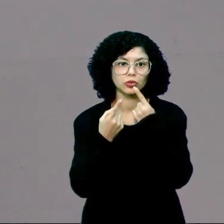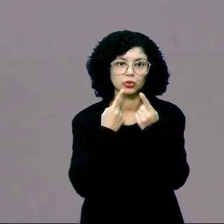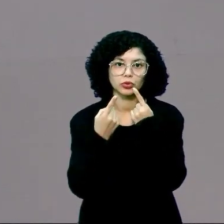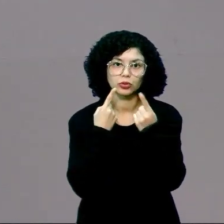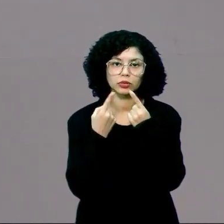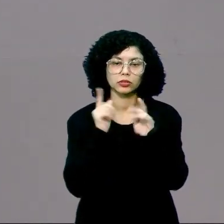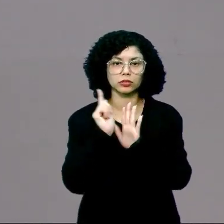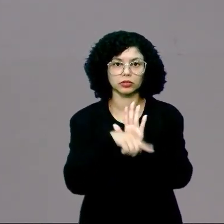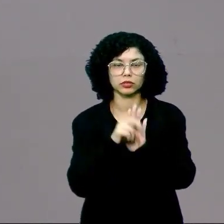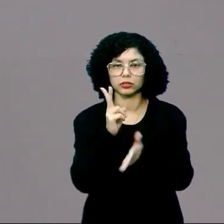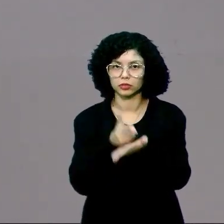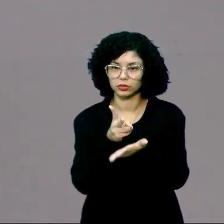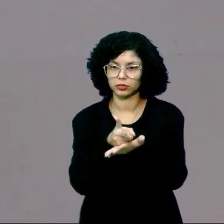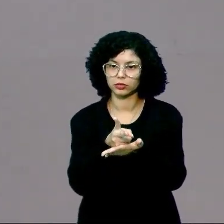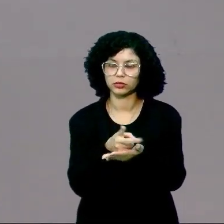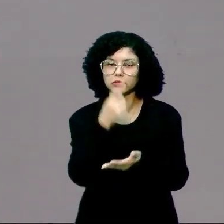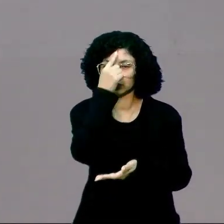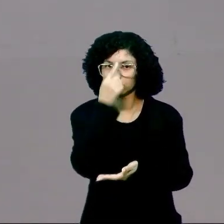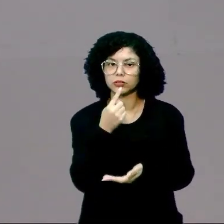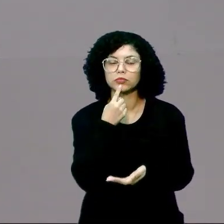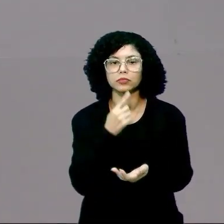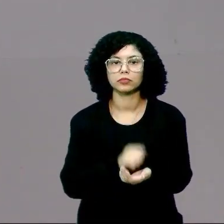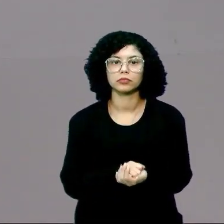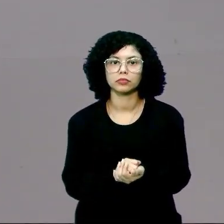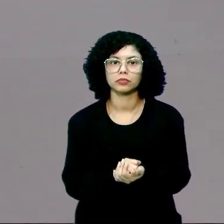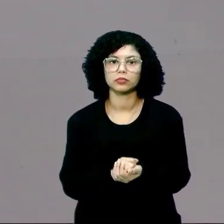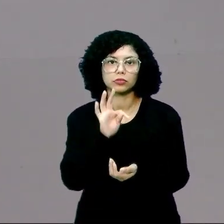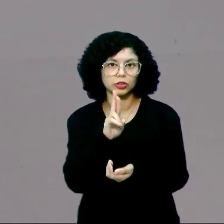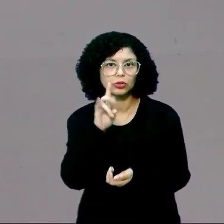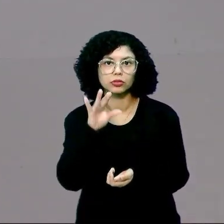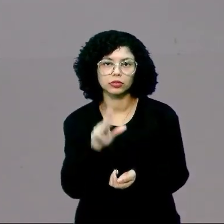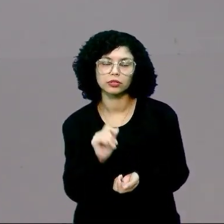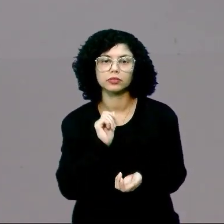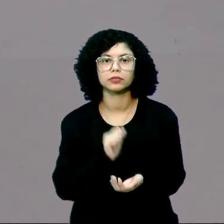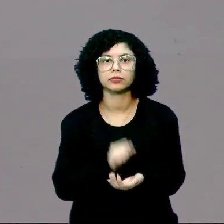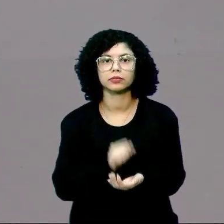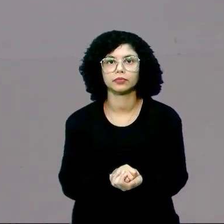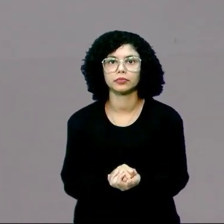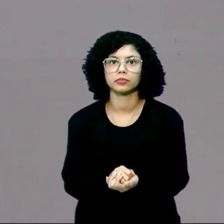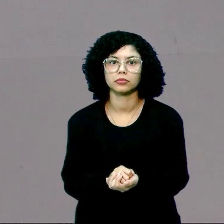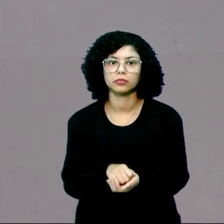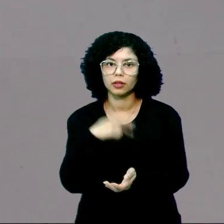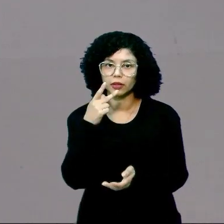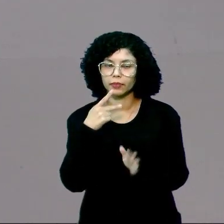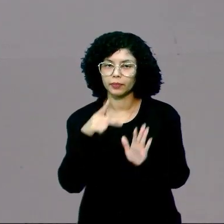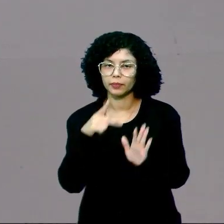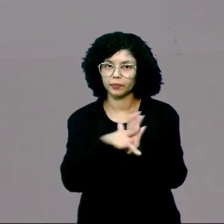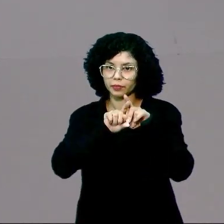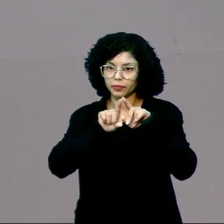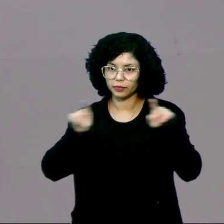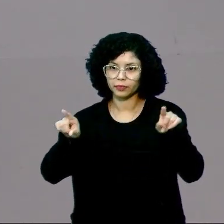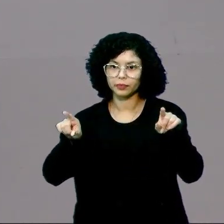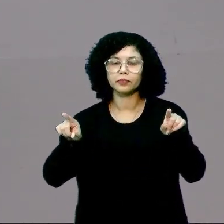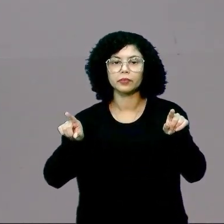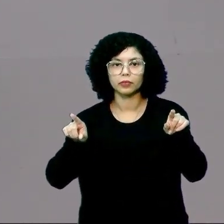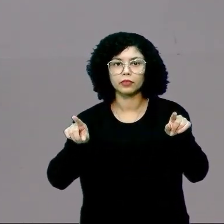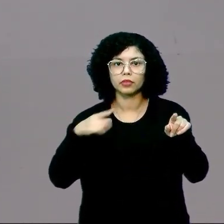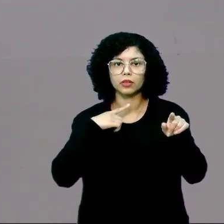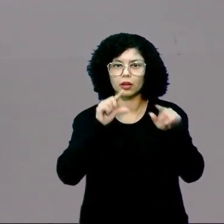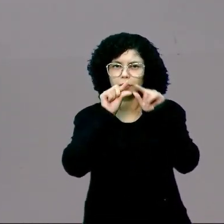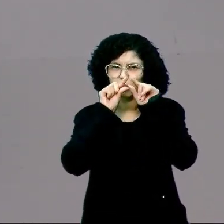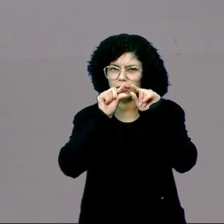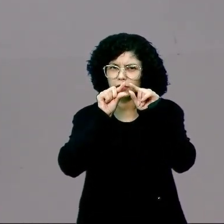na forma do gênero mesmo. Tem as imagenzinhas aí do Twitter, né, e aí tem a fala dele. Essas imagens, né, elas